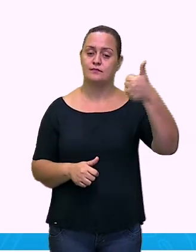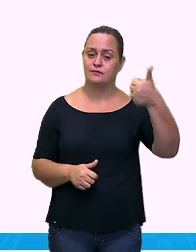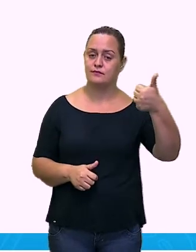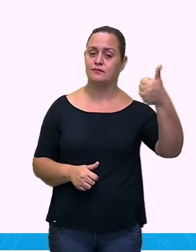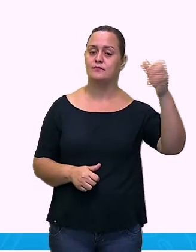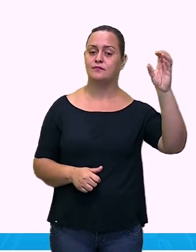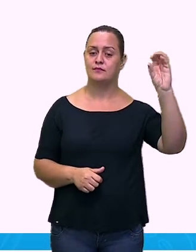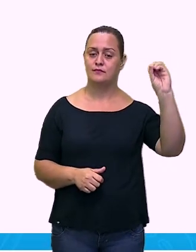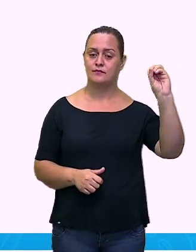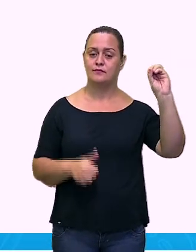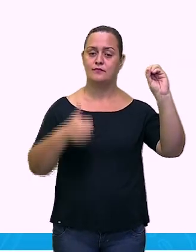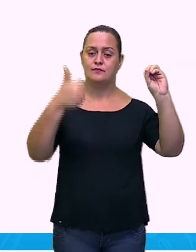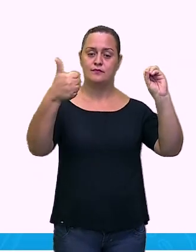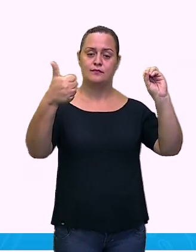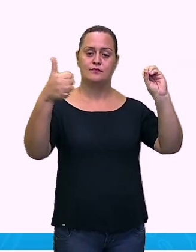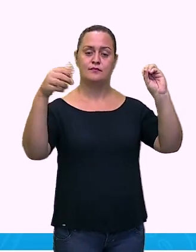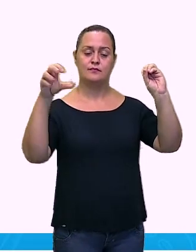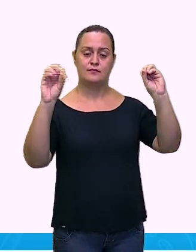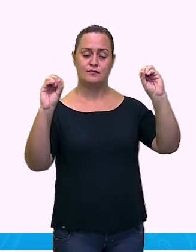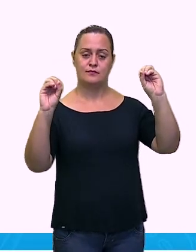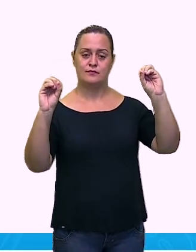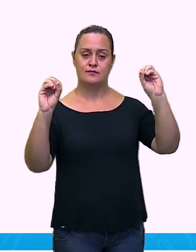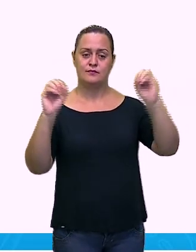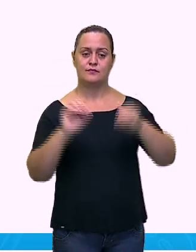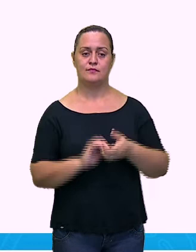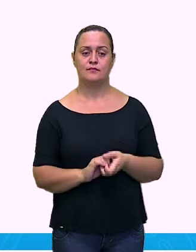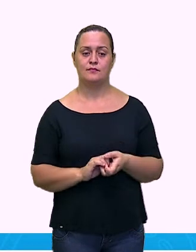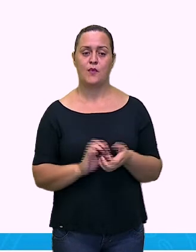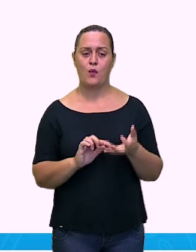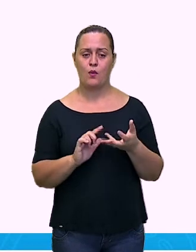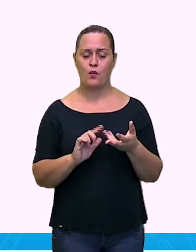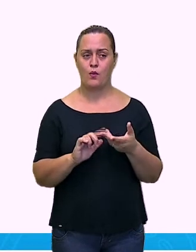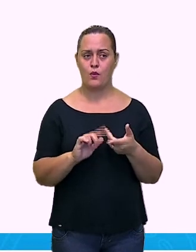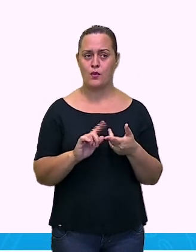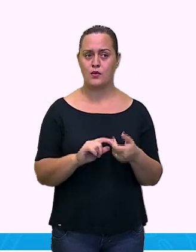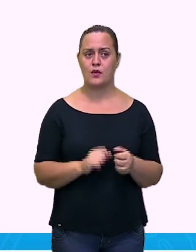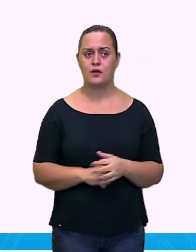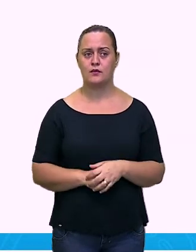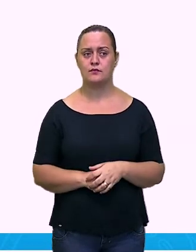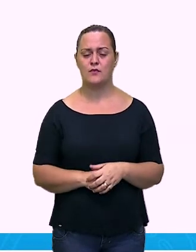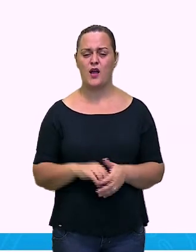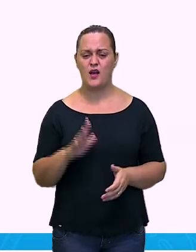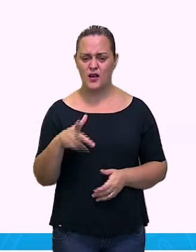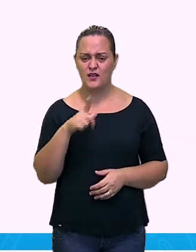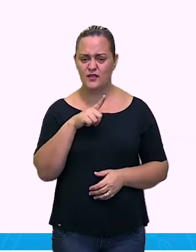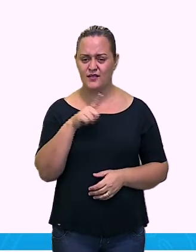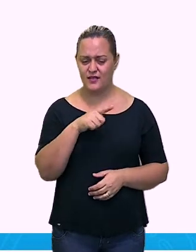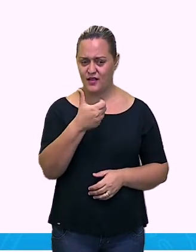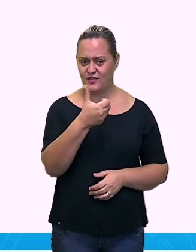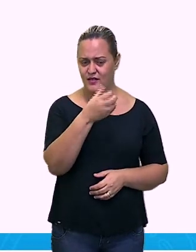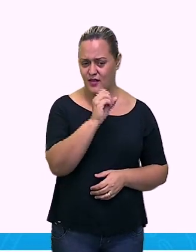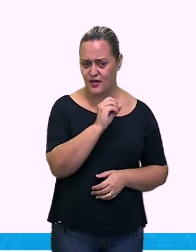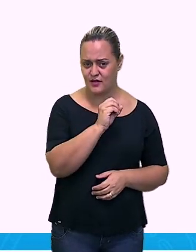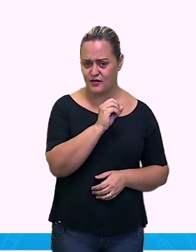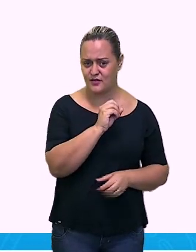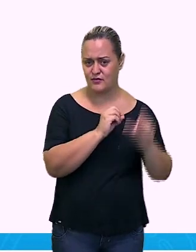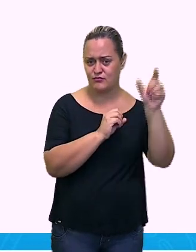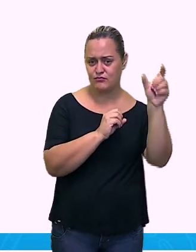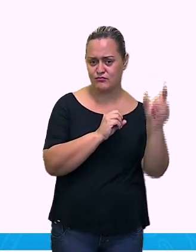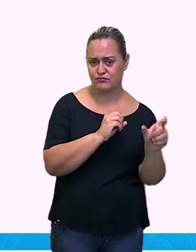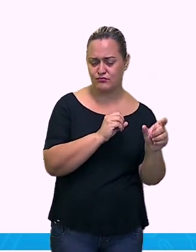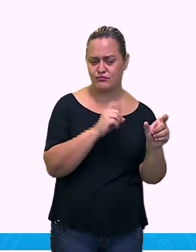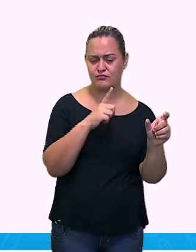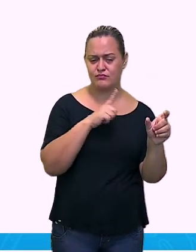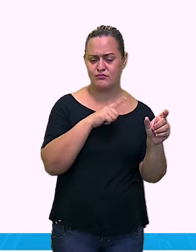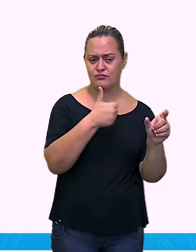gol de cá vamos contar de Novo 1 2 3 4 5 6 7